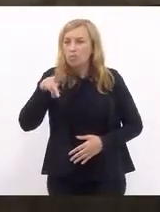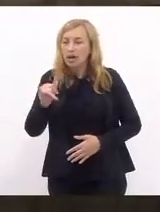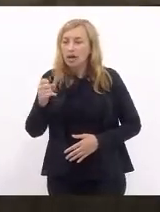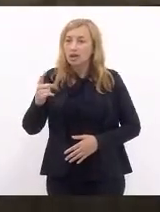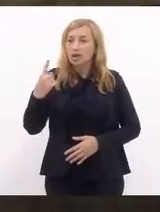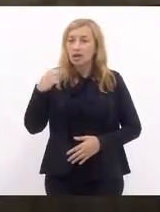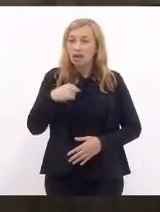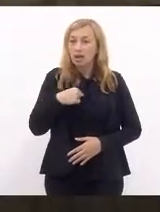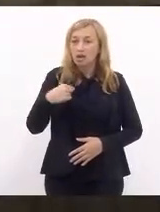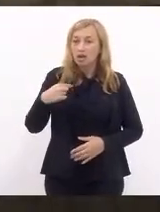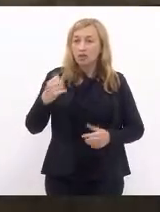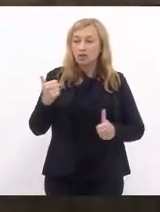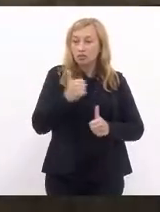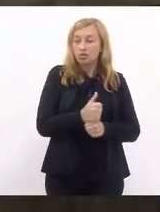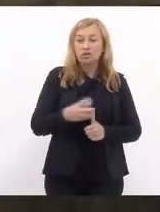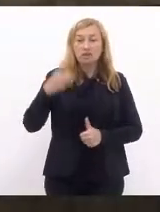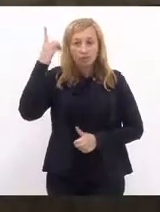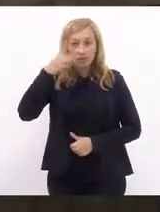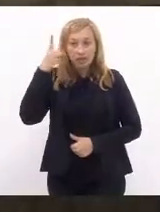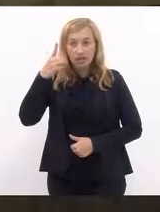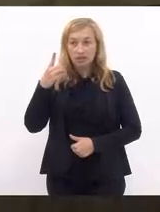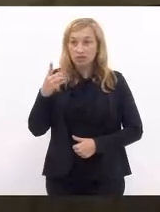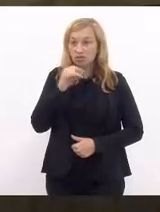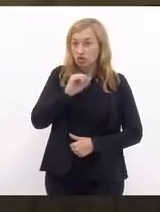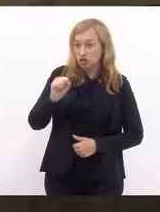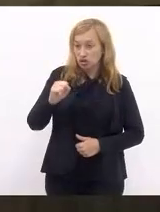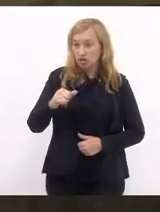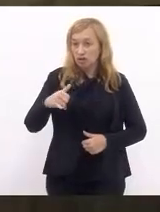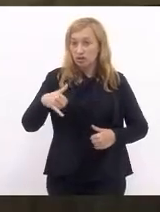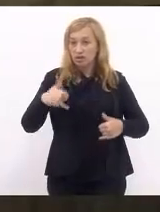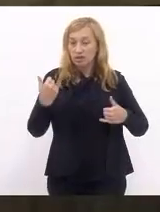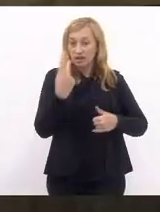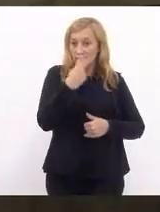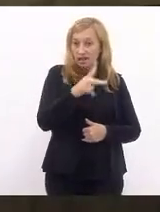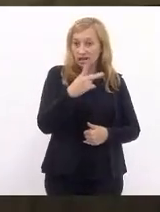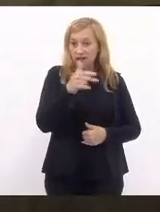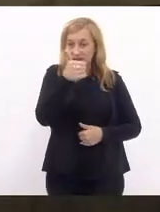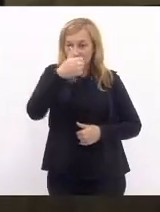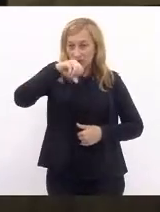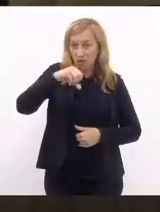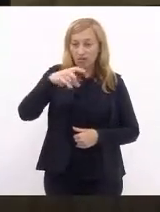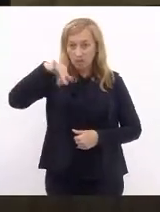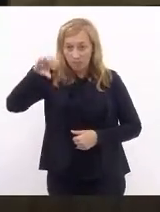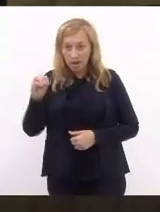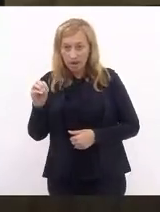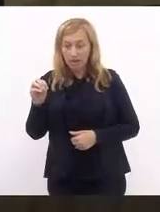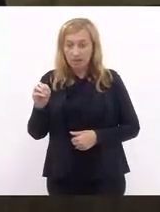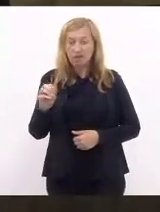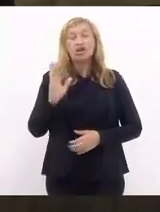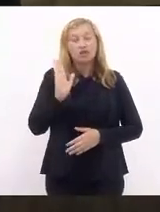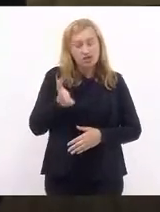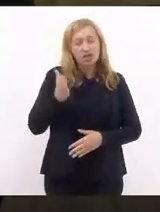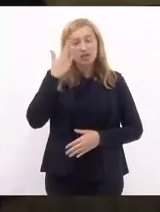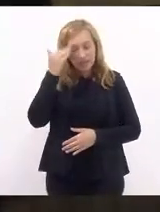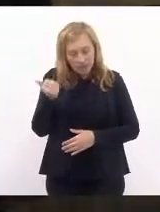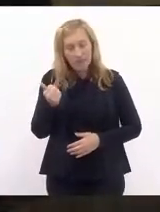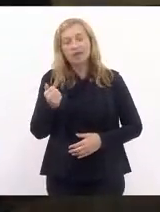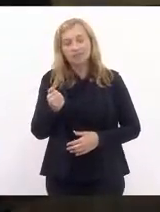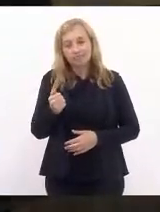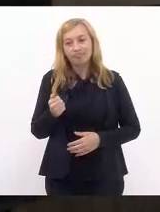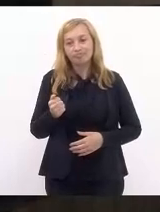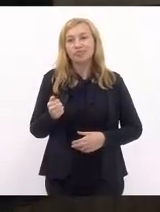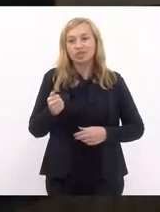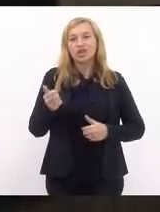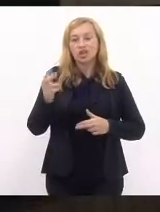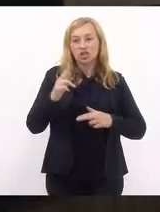como Deputado foi no dia do aniversário dele dia Dezenove de Maio eu assumi em junho mais e mais eu já sabia que teria possibilidade